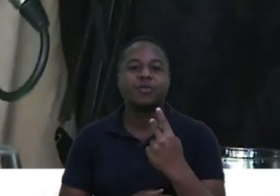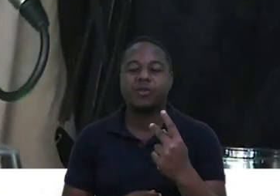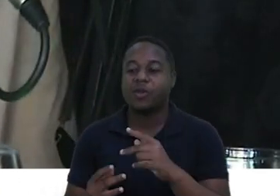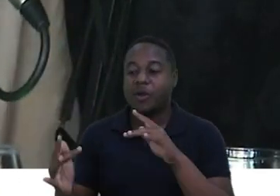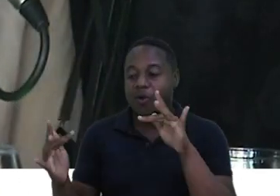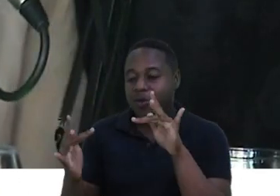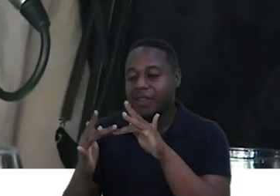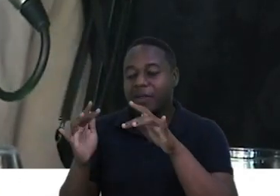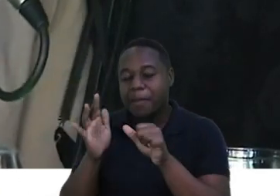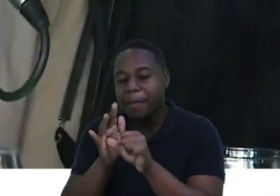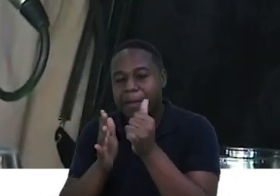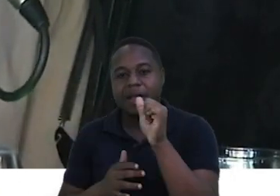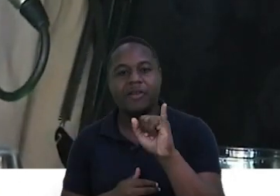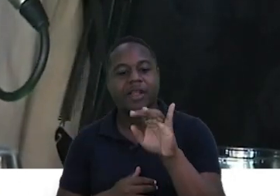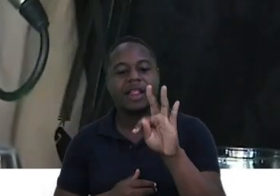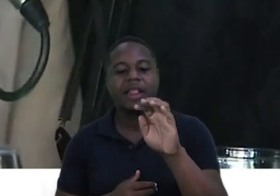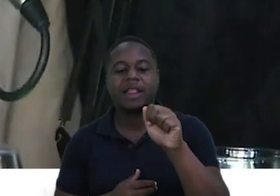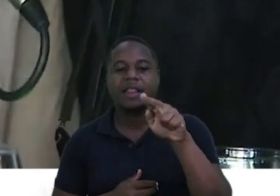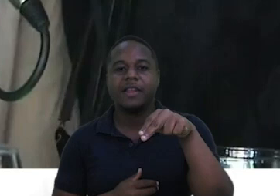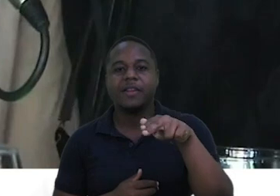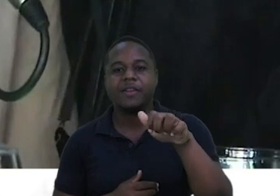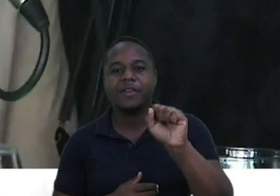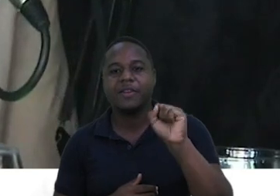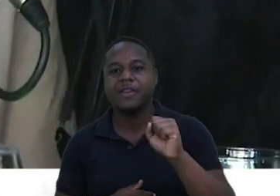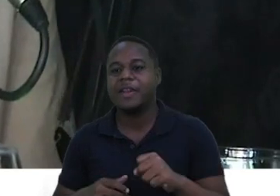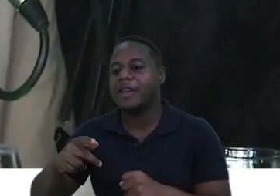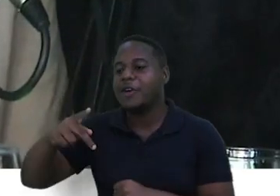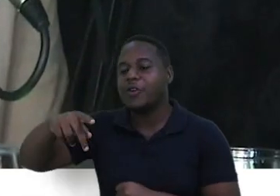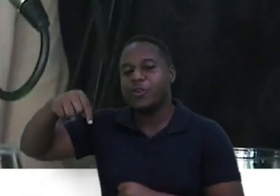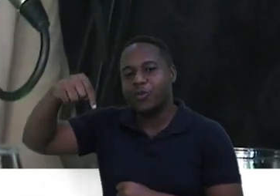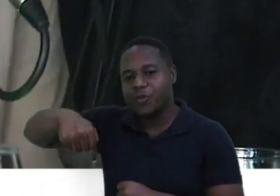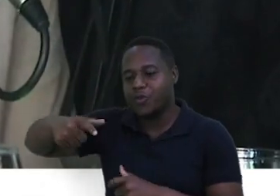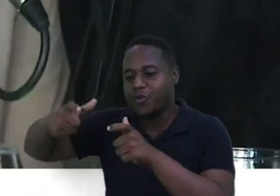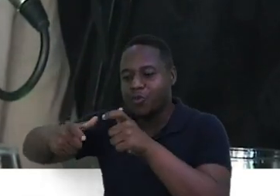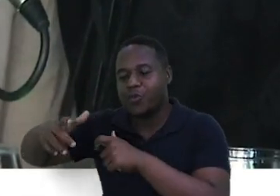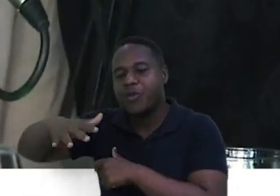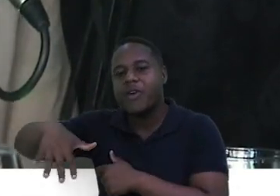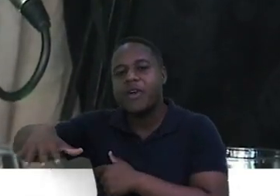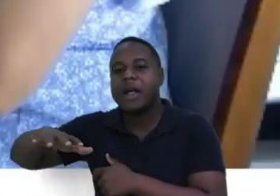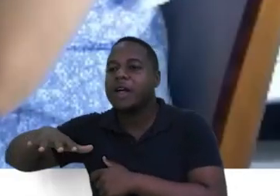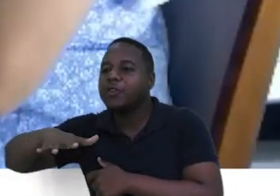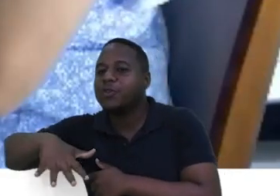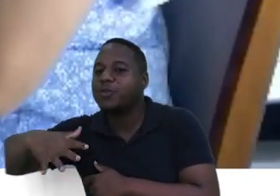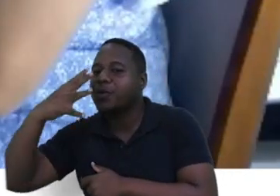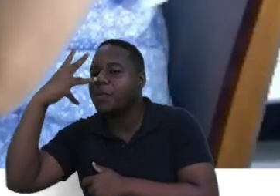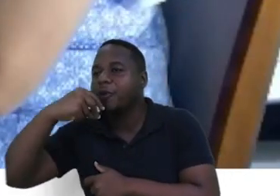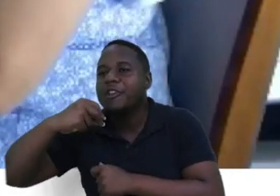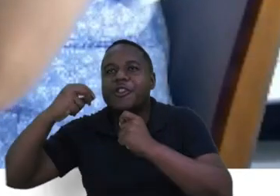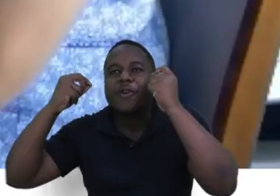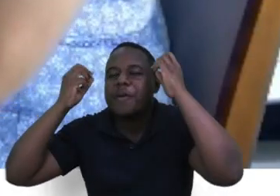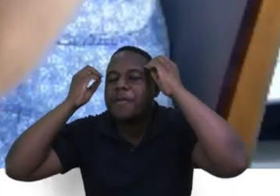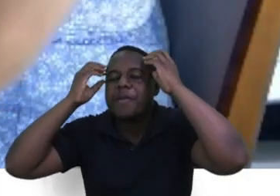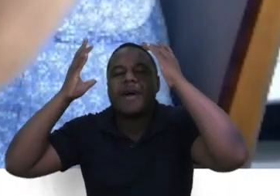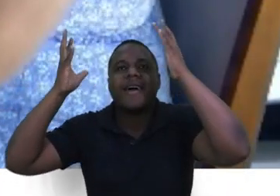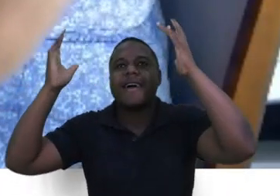Itaúnas, no Paraíso Alucinante, que a galera fala. Onde tudo começou. Onde tudo começou.